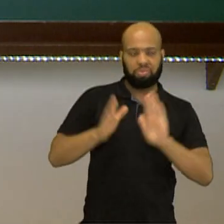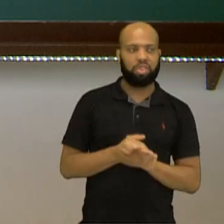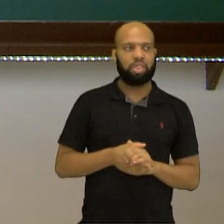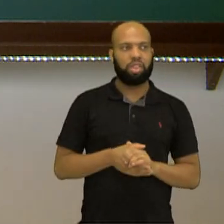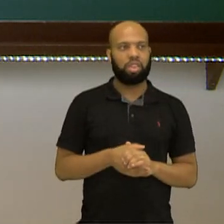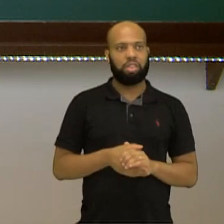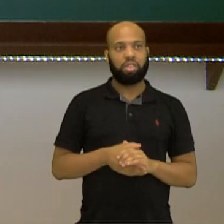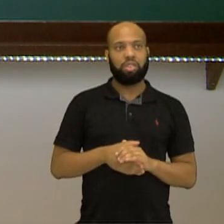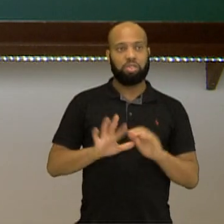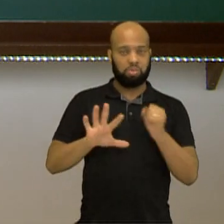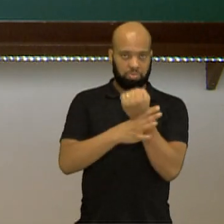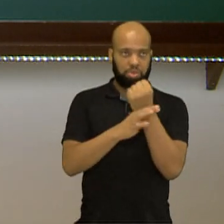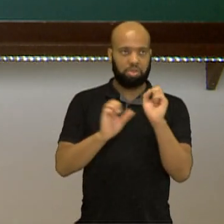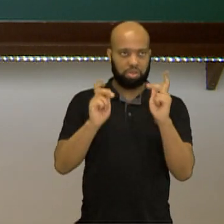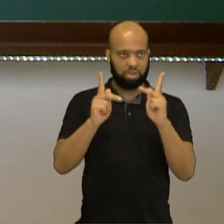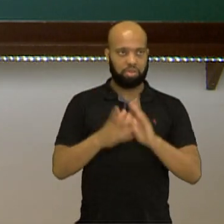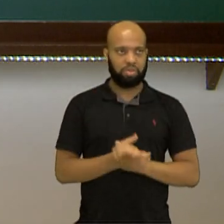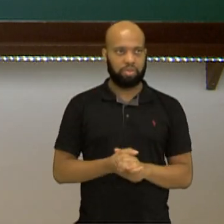que ela está segura.